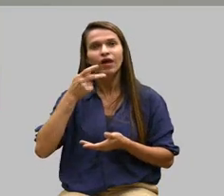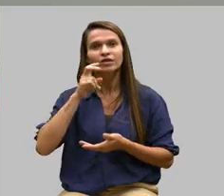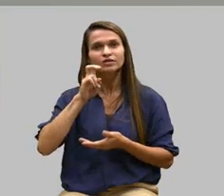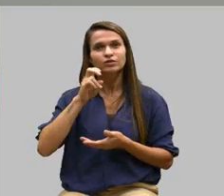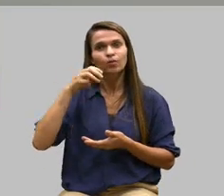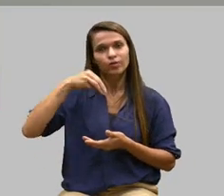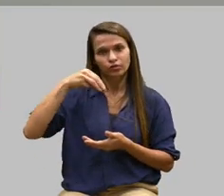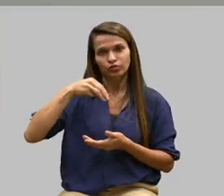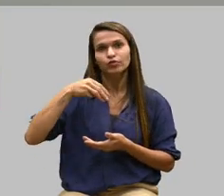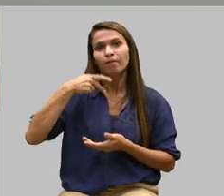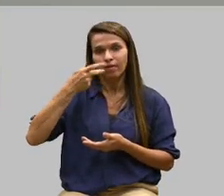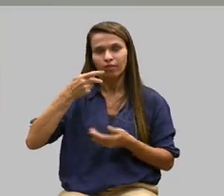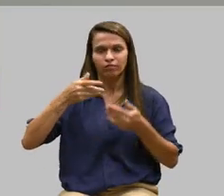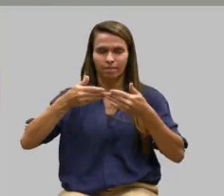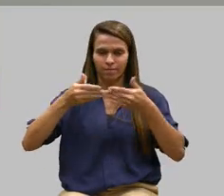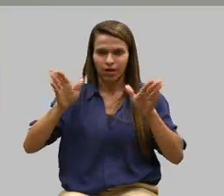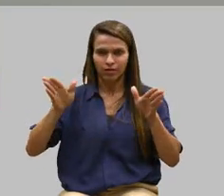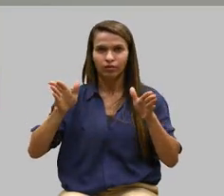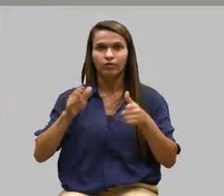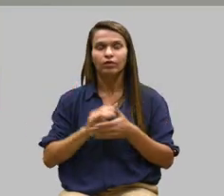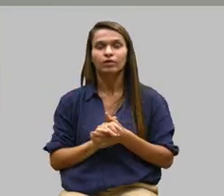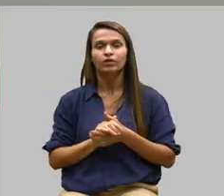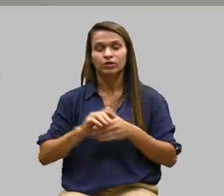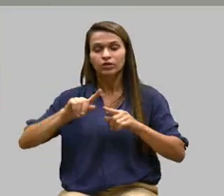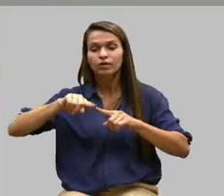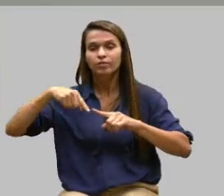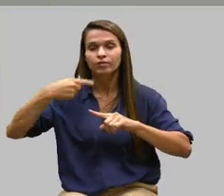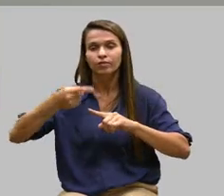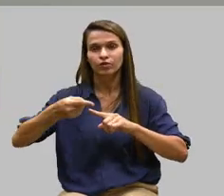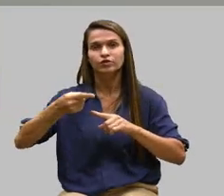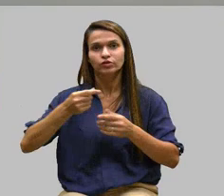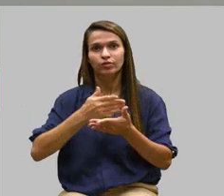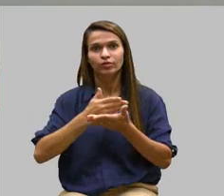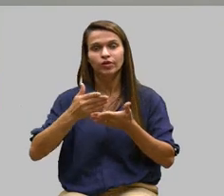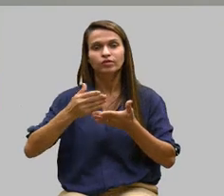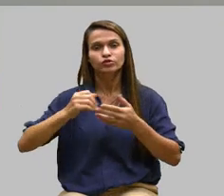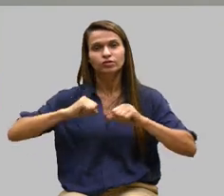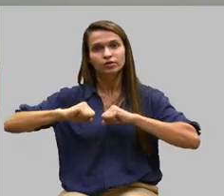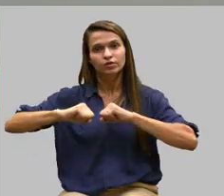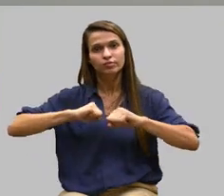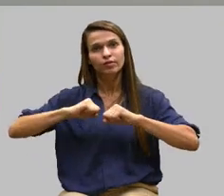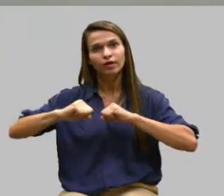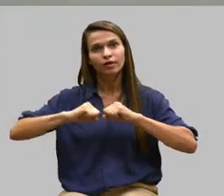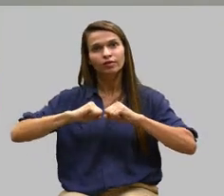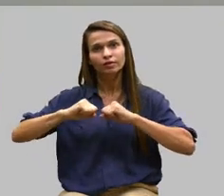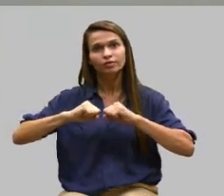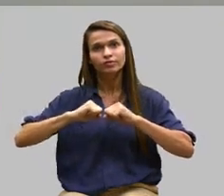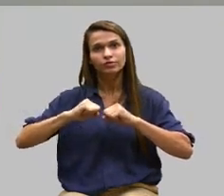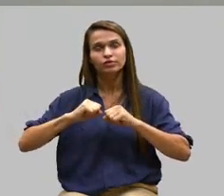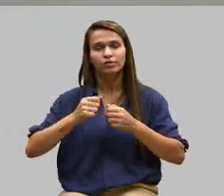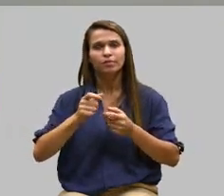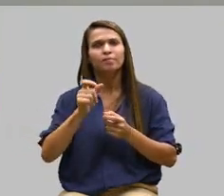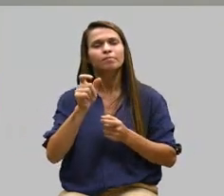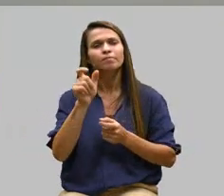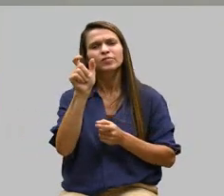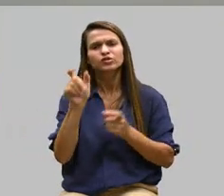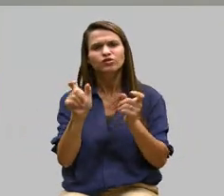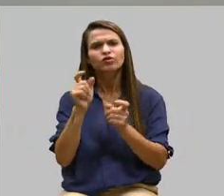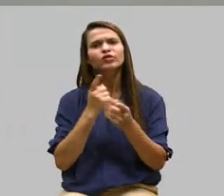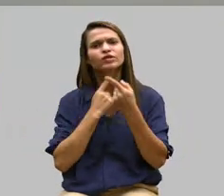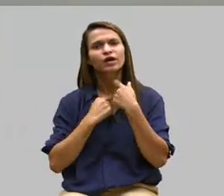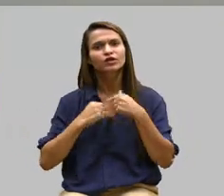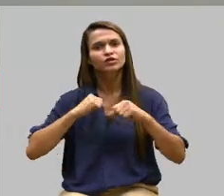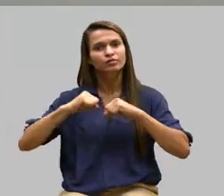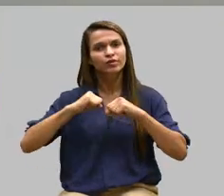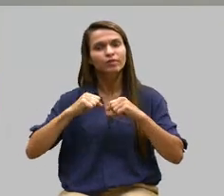explanações e posteriormente daremos ao início aos debates quem quiser debater tem que